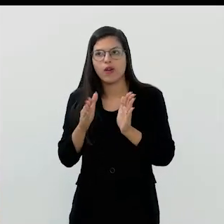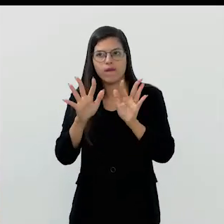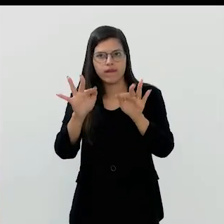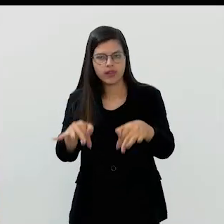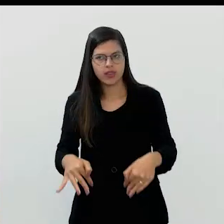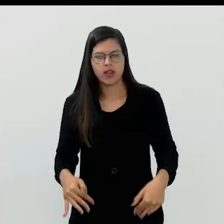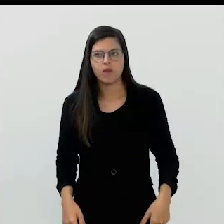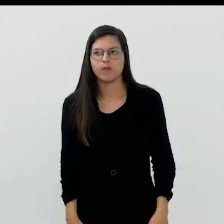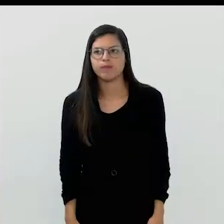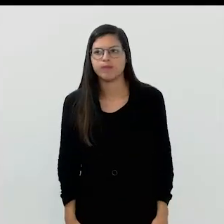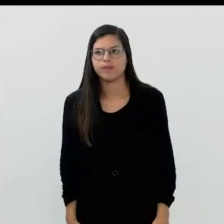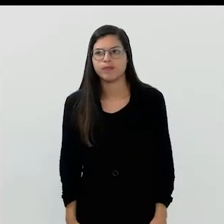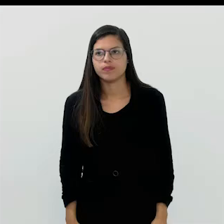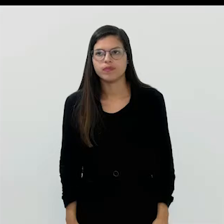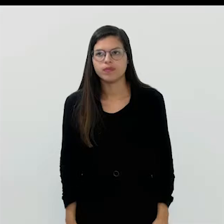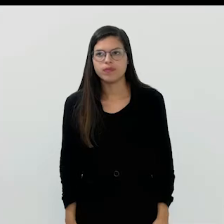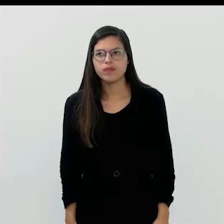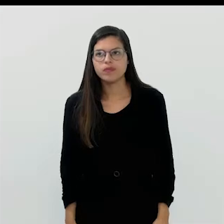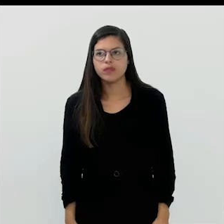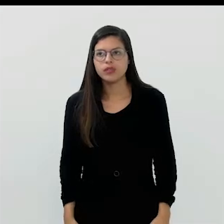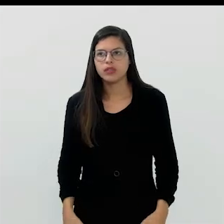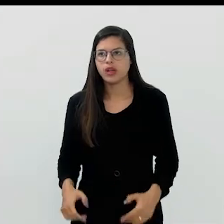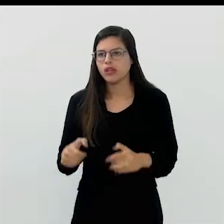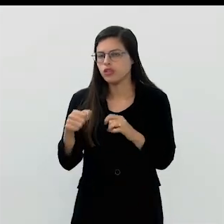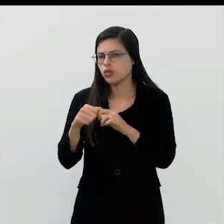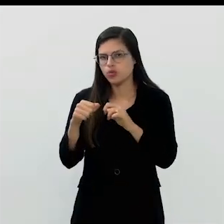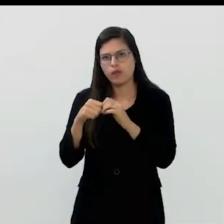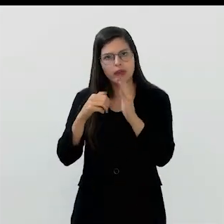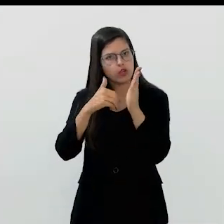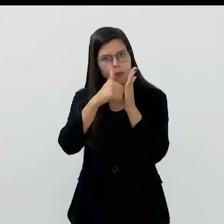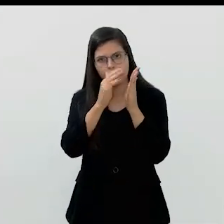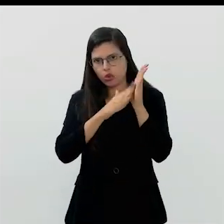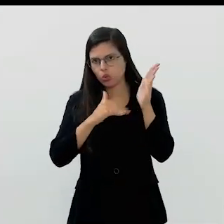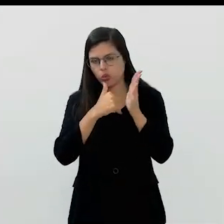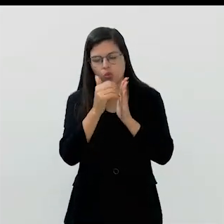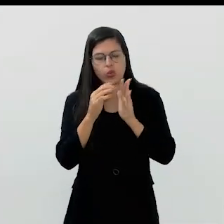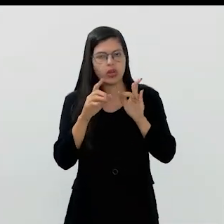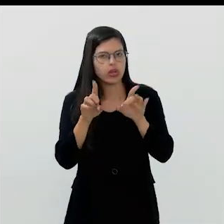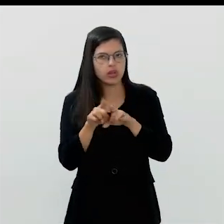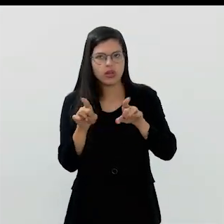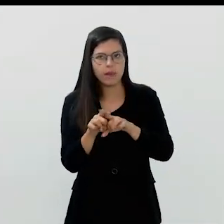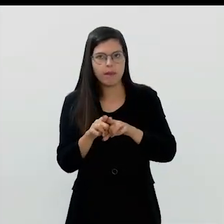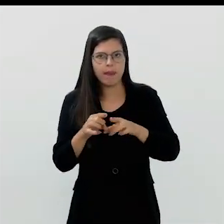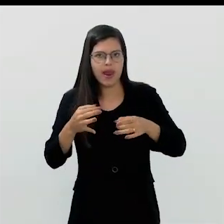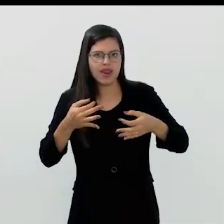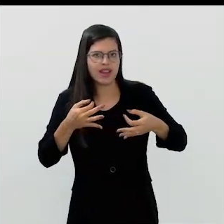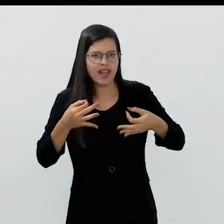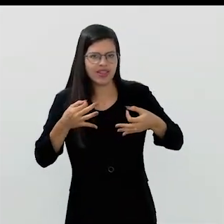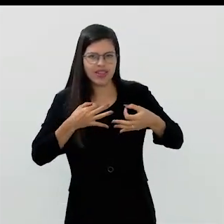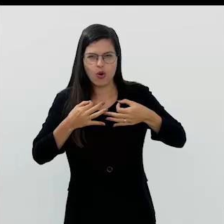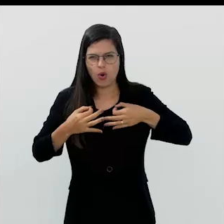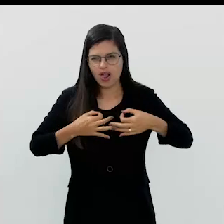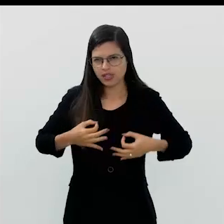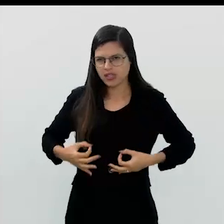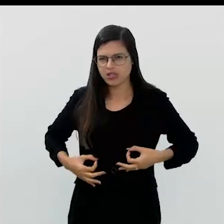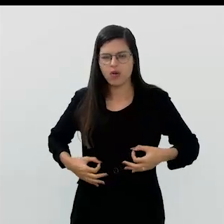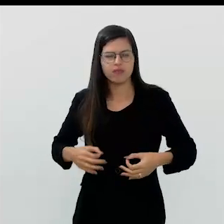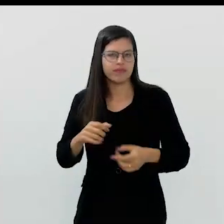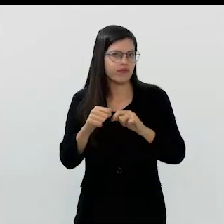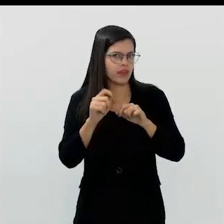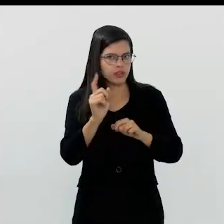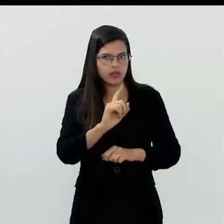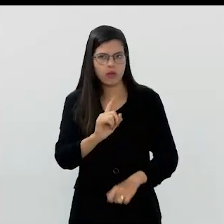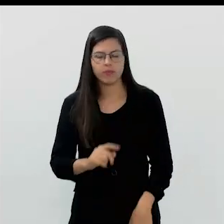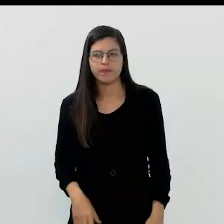final. No caso, ultimamente a gente não faz a parte da pintura e nem a decoração, né? Tem o pintor e tem o decorador da escola.